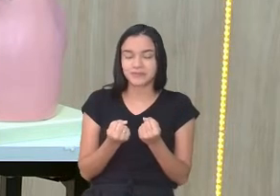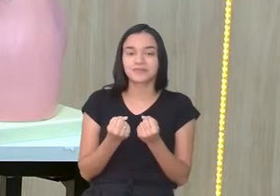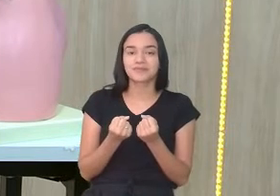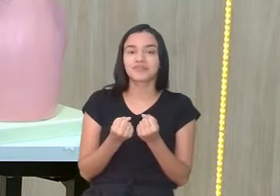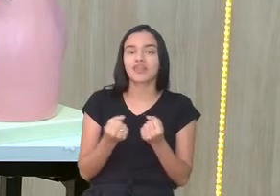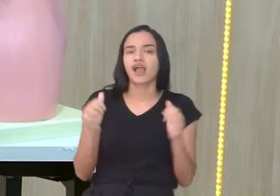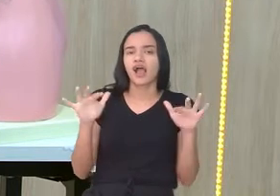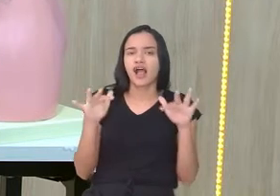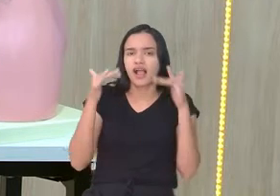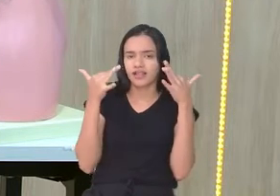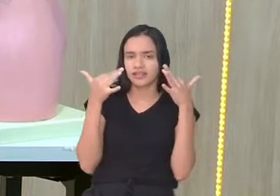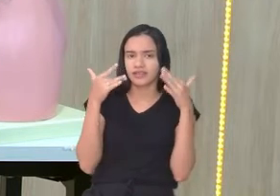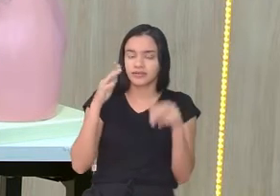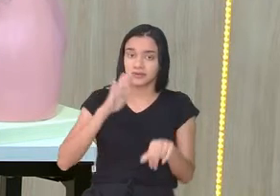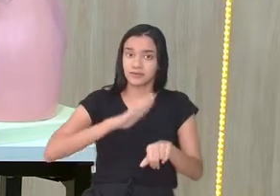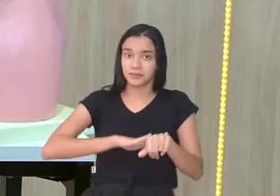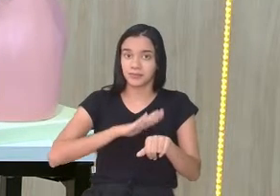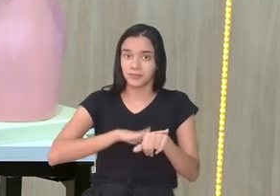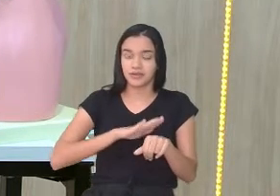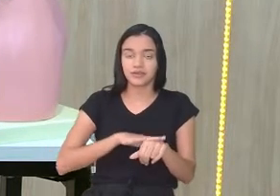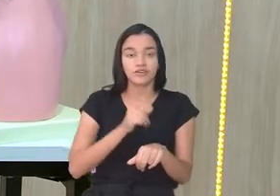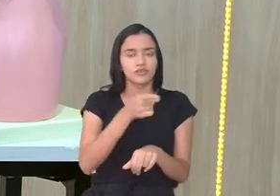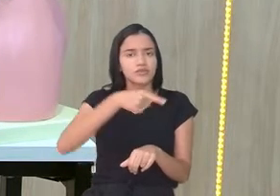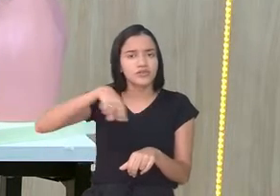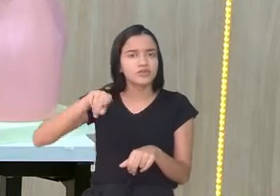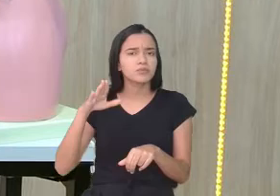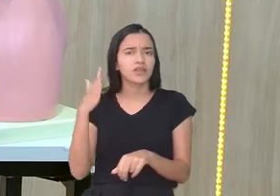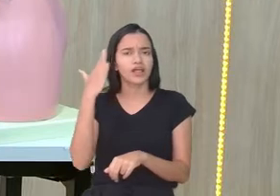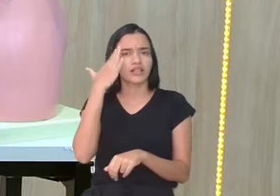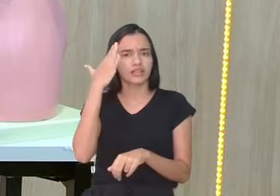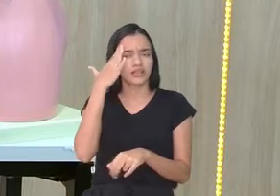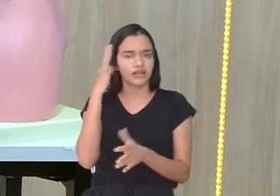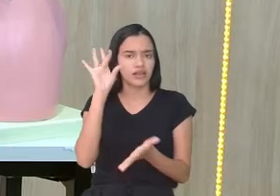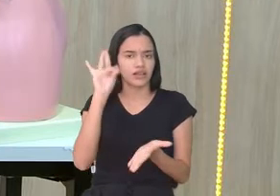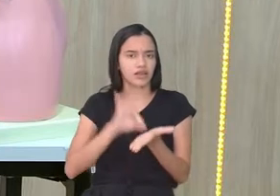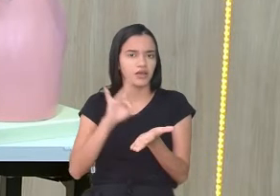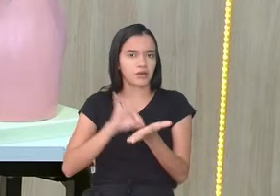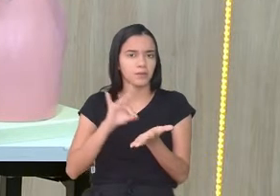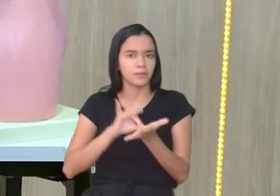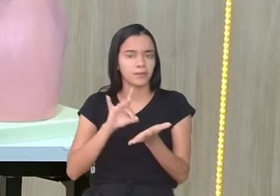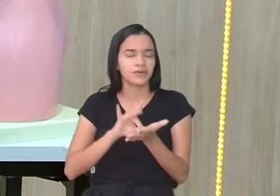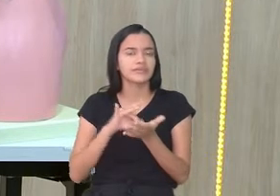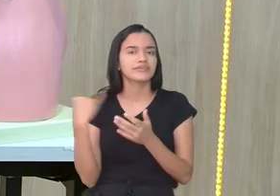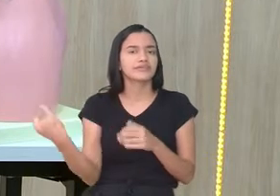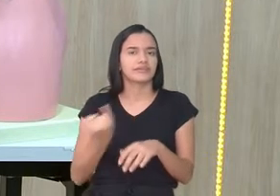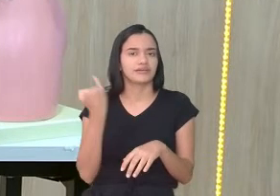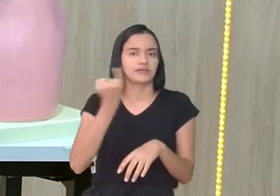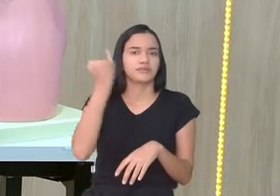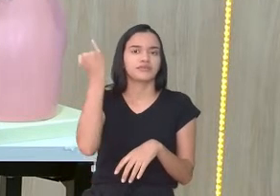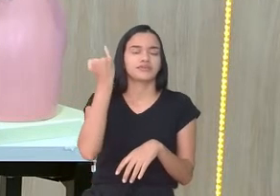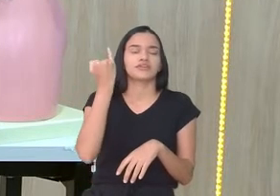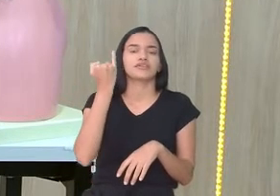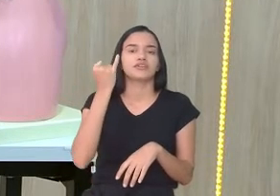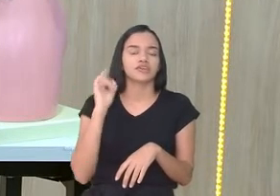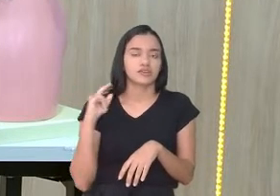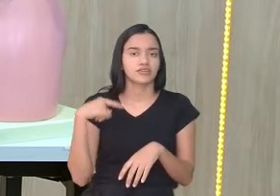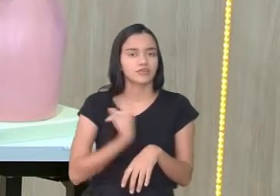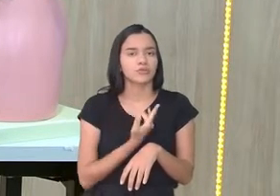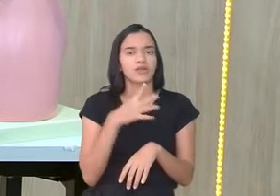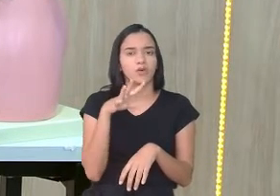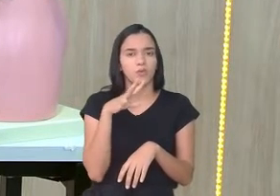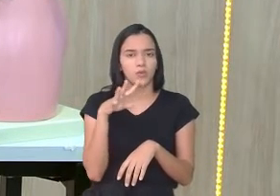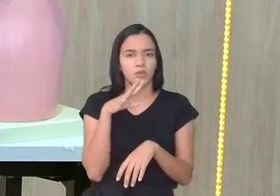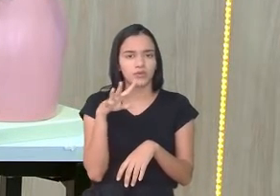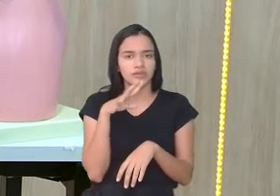bastante atenção nesse momento, para que vocês possam entender realmente, como eu disse a vocês, é muito importante que a gente possa conhecer